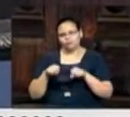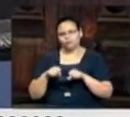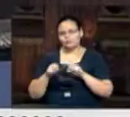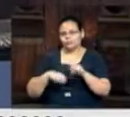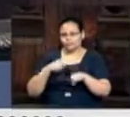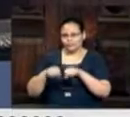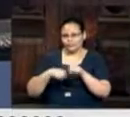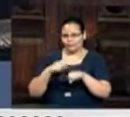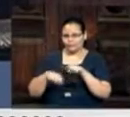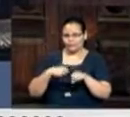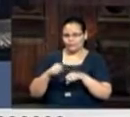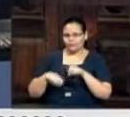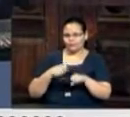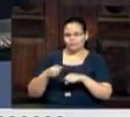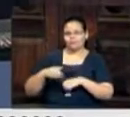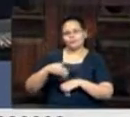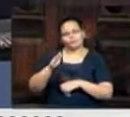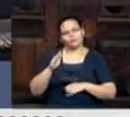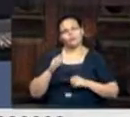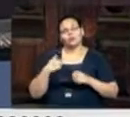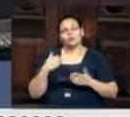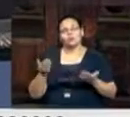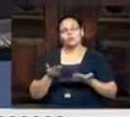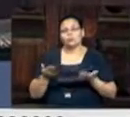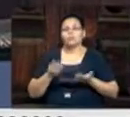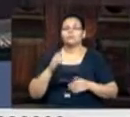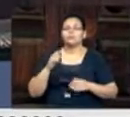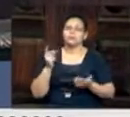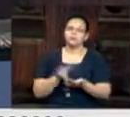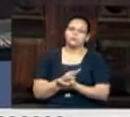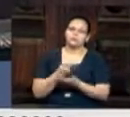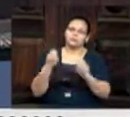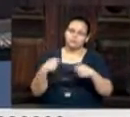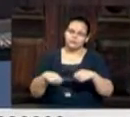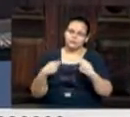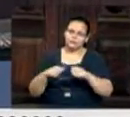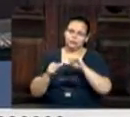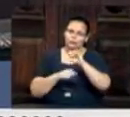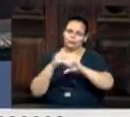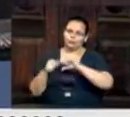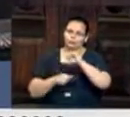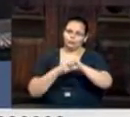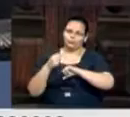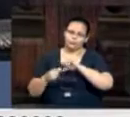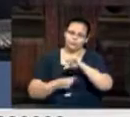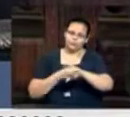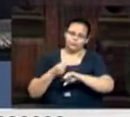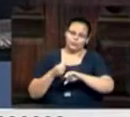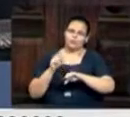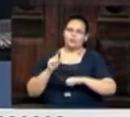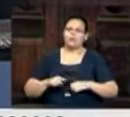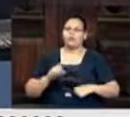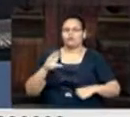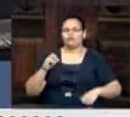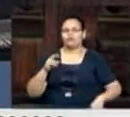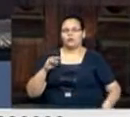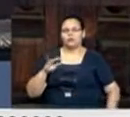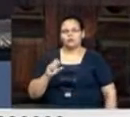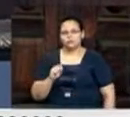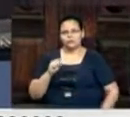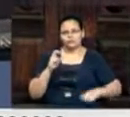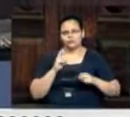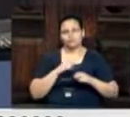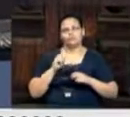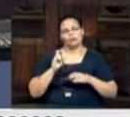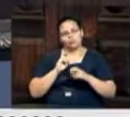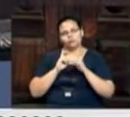bicicleta, é evidente. Agora que isso vai acontecer, é preciso mudar o conceito da estação de Charitas, que tem que se transformar numa